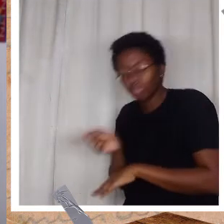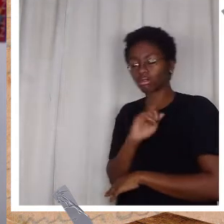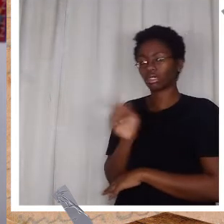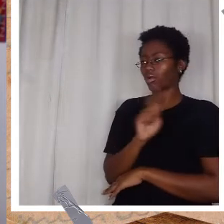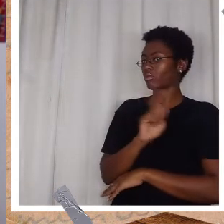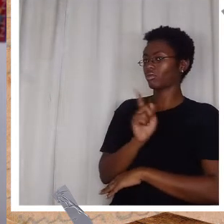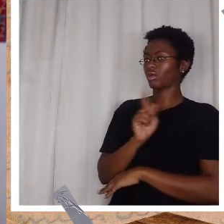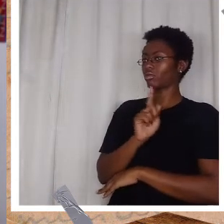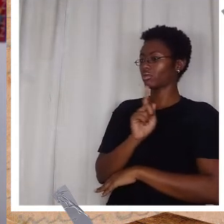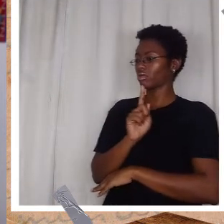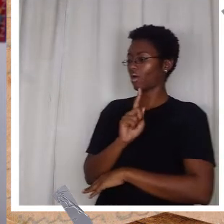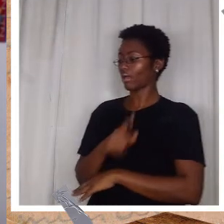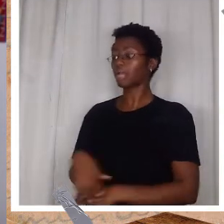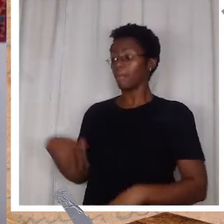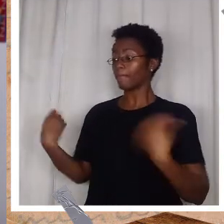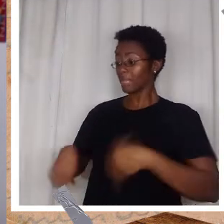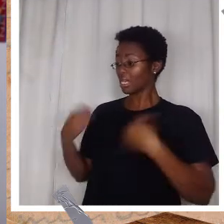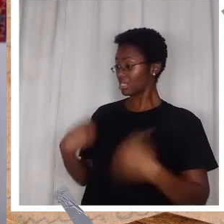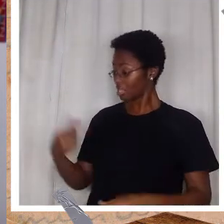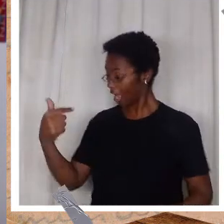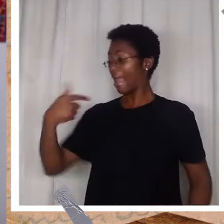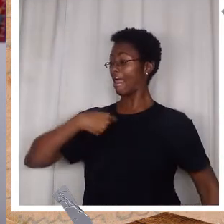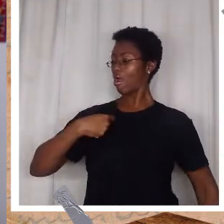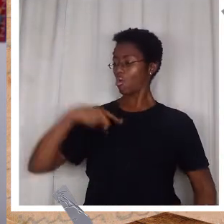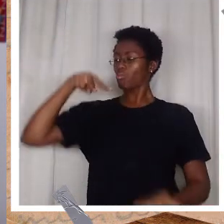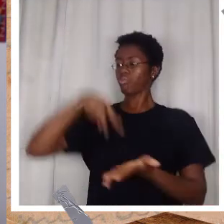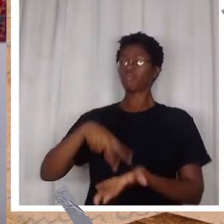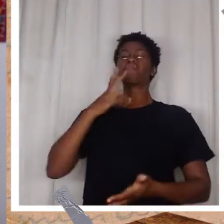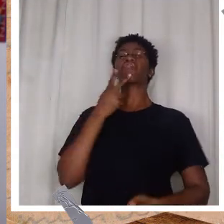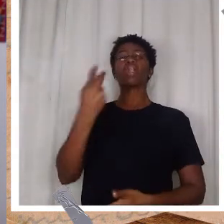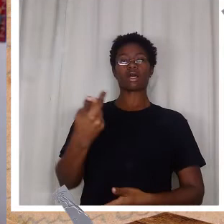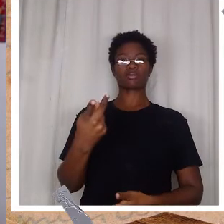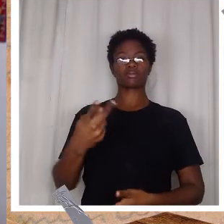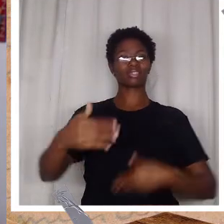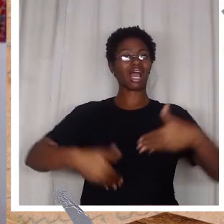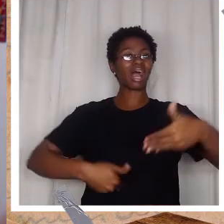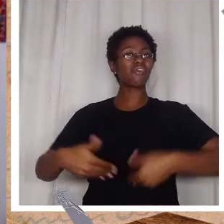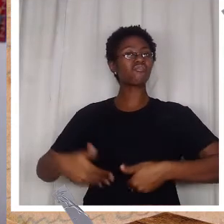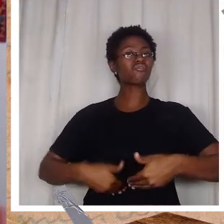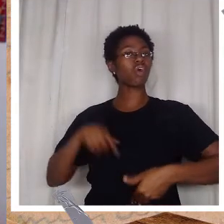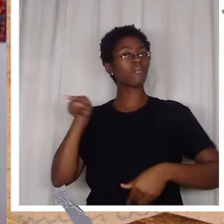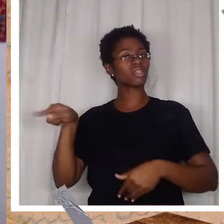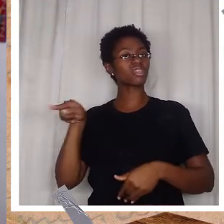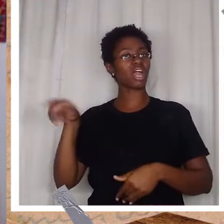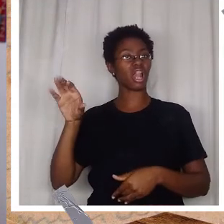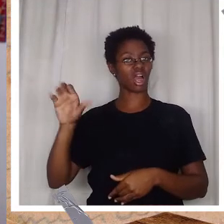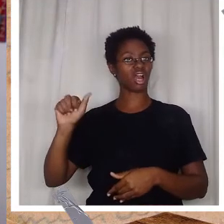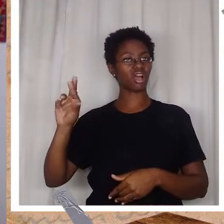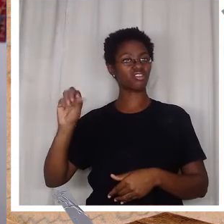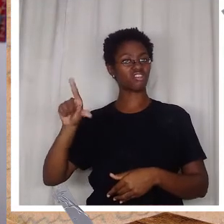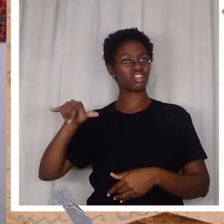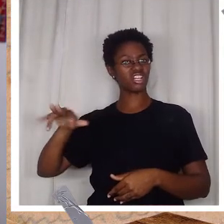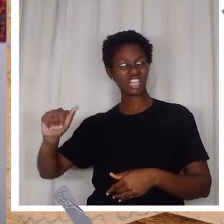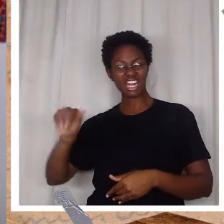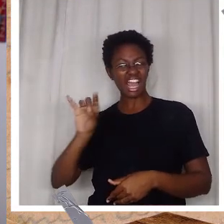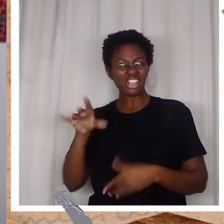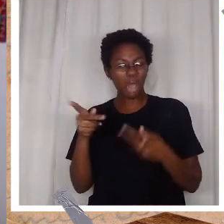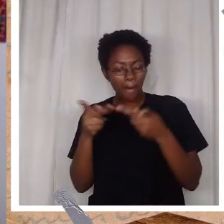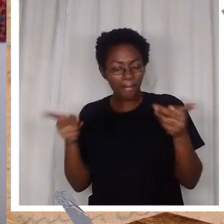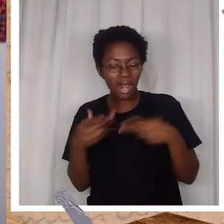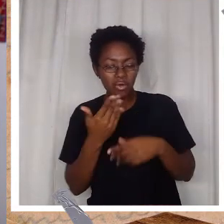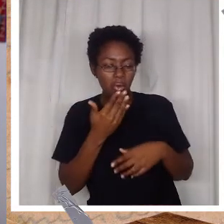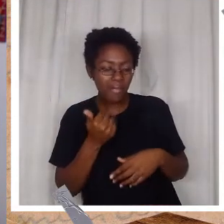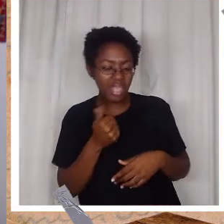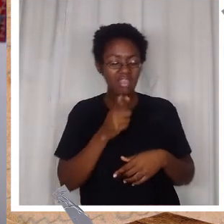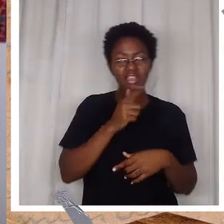que a deixassem falar. Então, a fome da Carolina era muito maior do que só um prato de comida diário